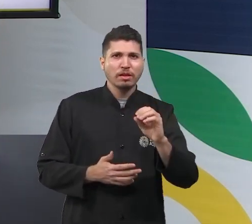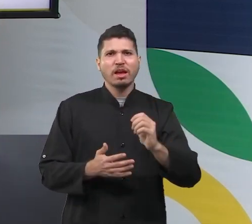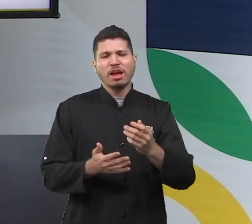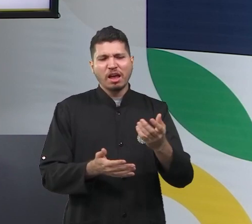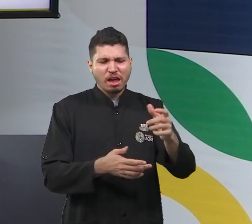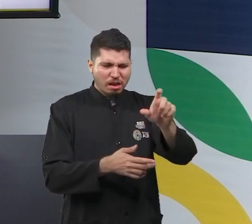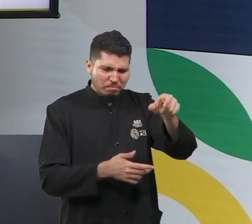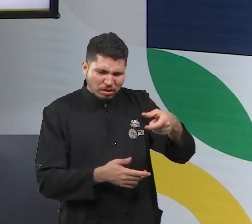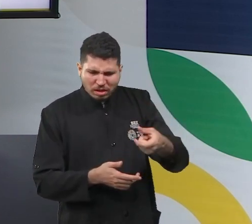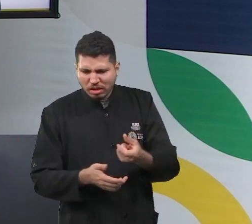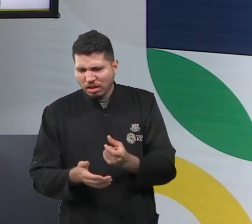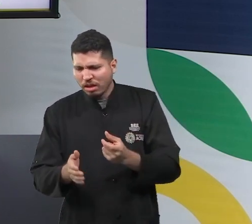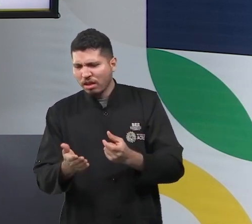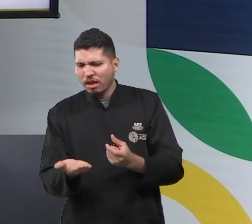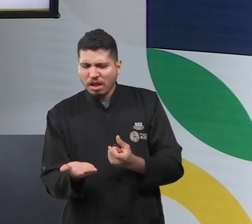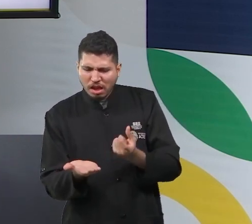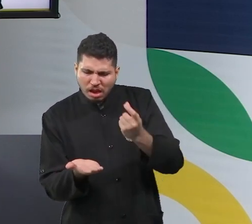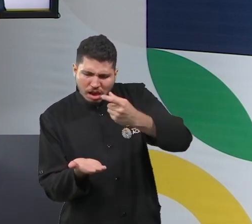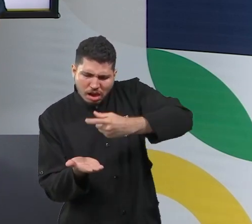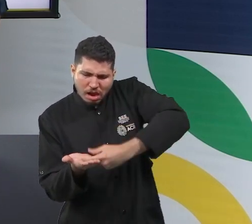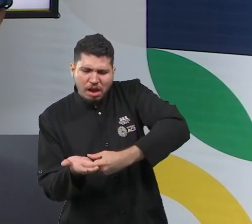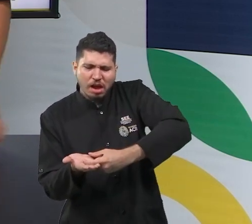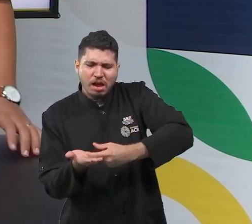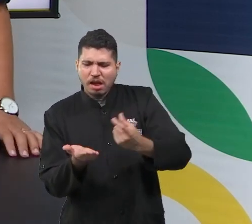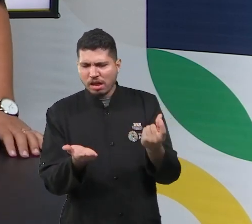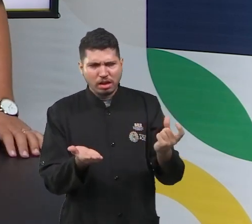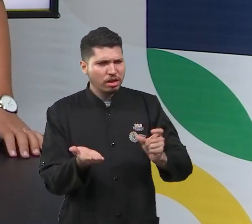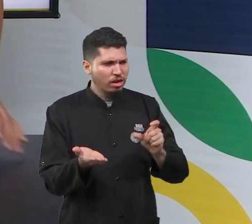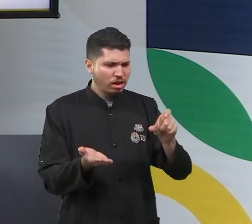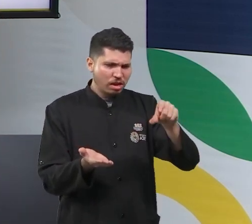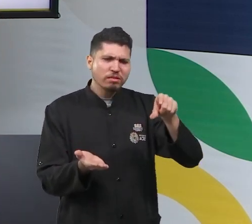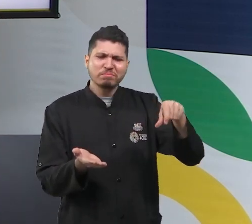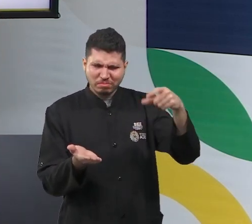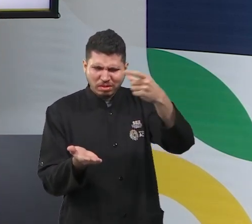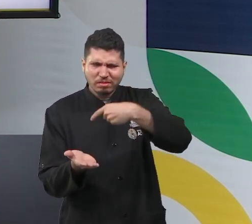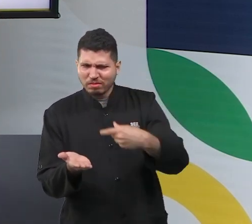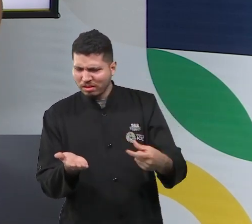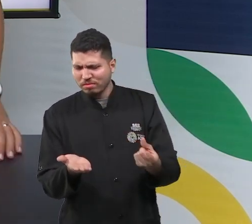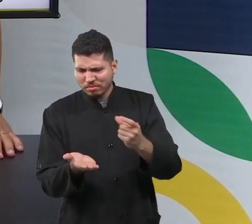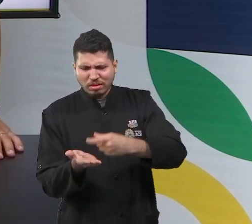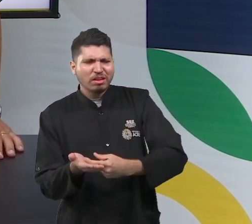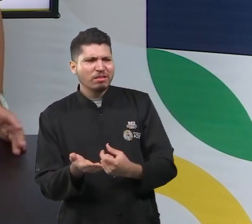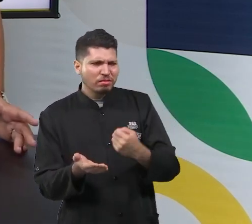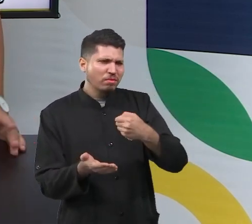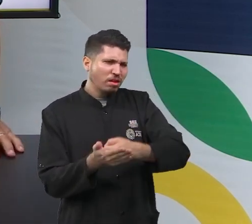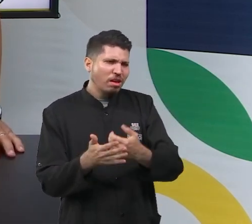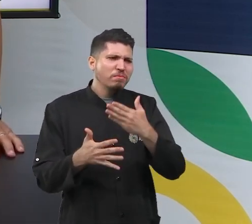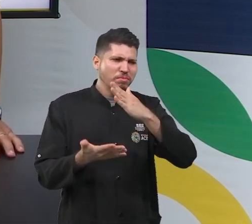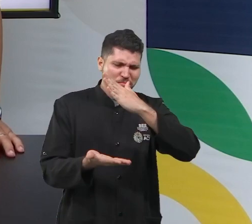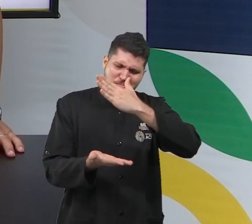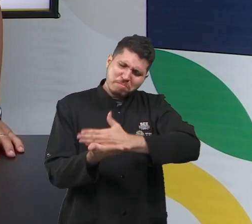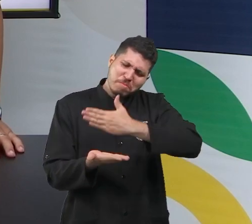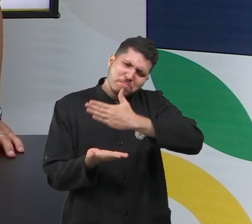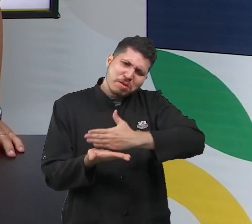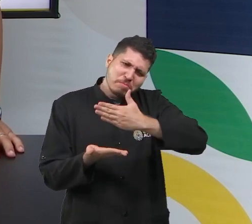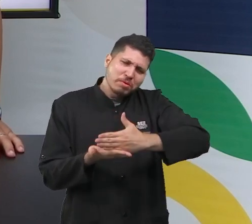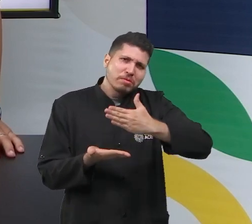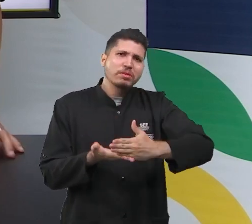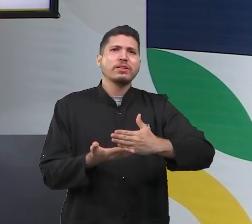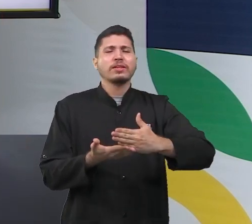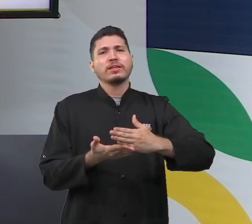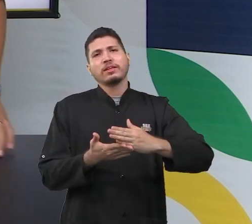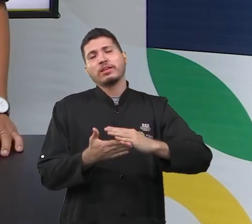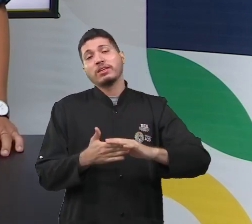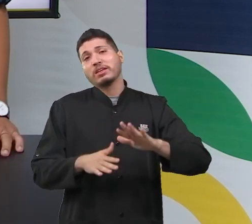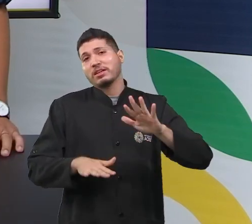aproxima aqui, insere, passa tanto, parcela tanto e acaba tendo muito gasto. E